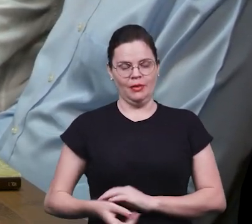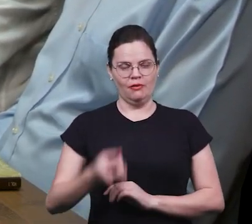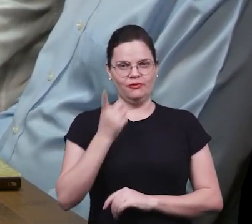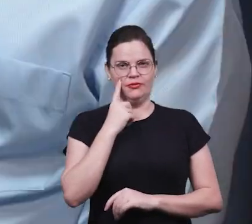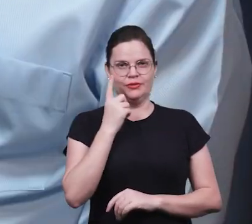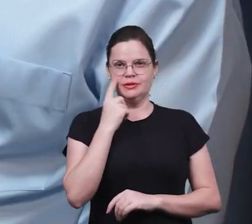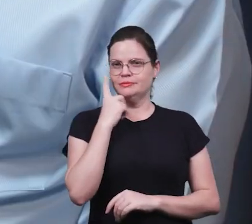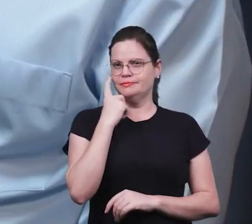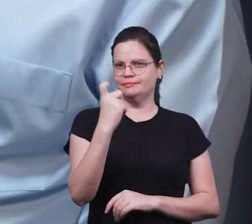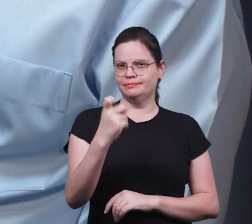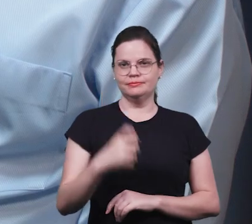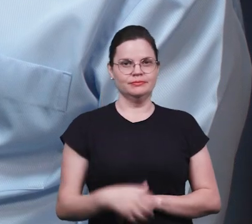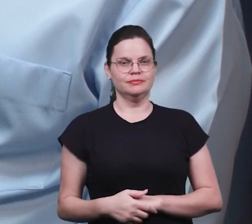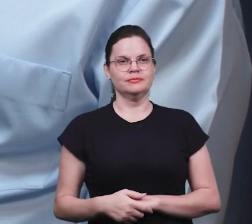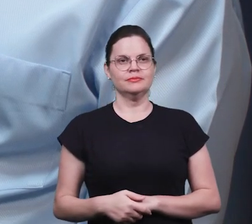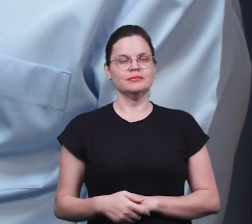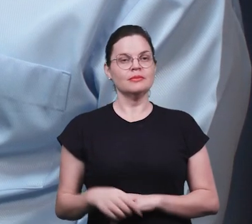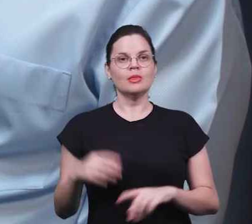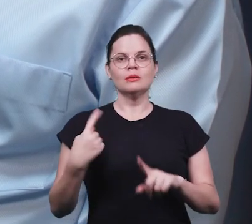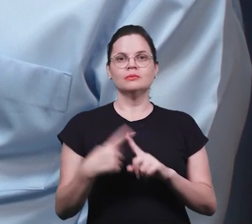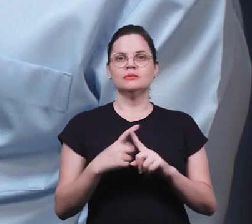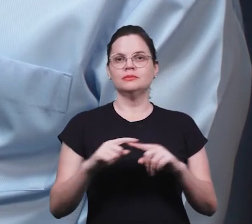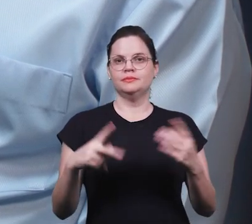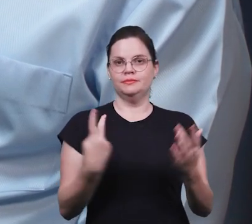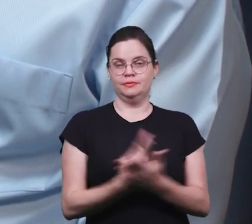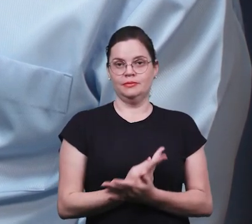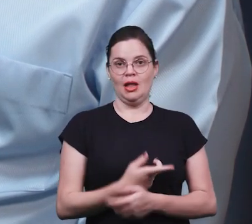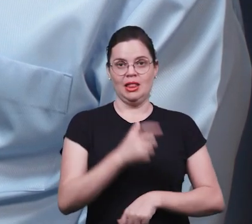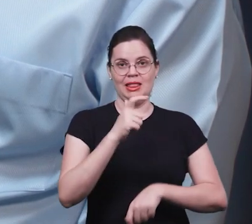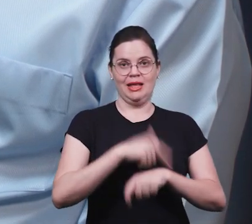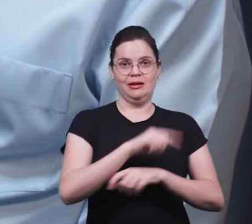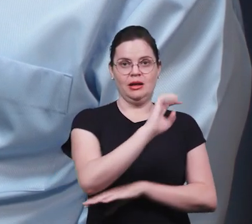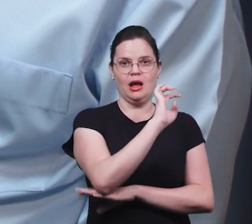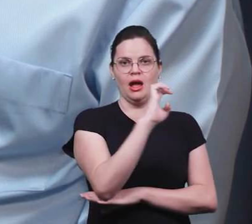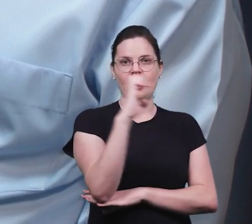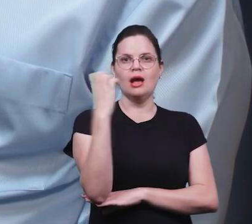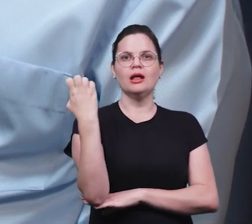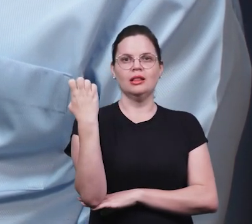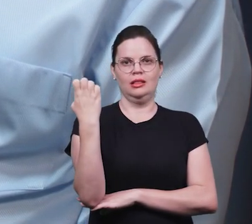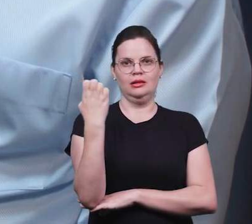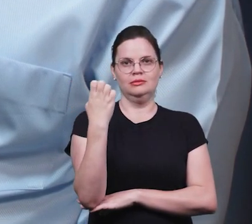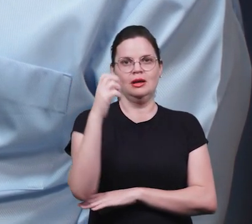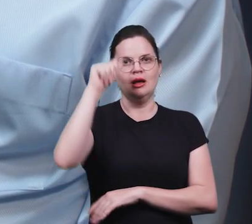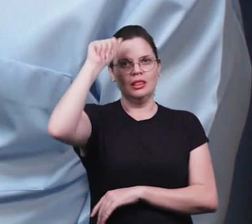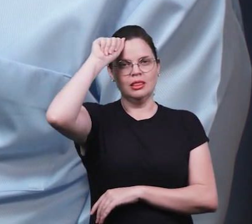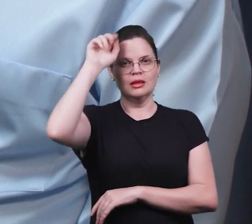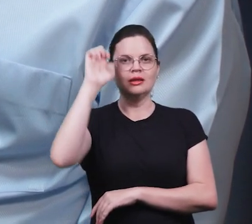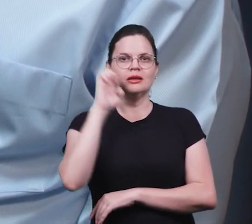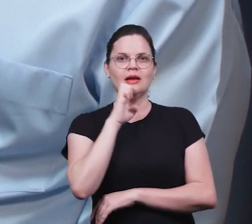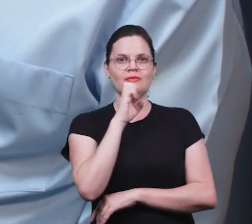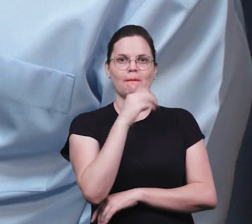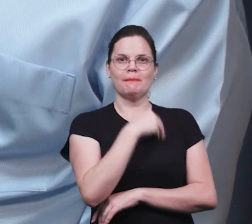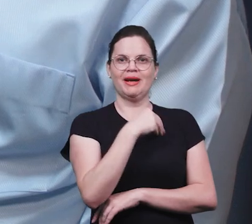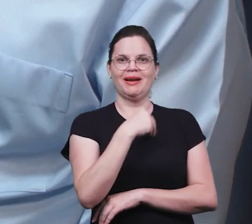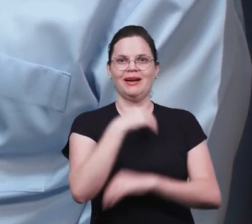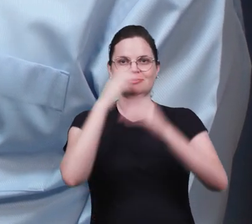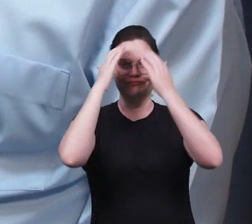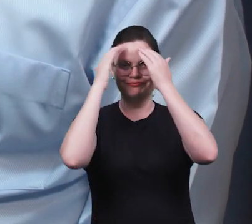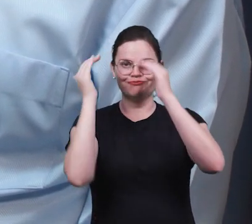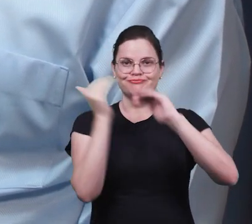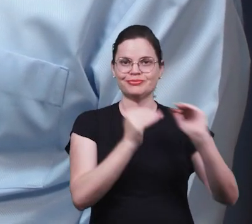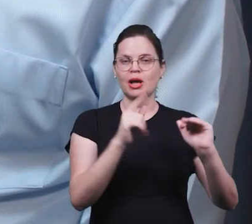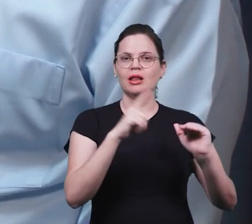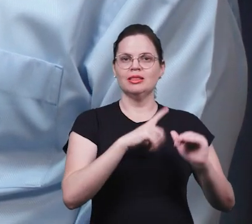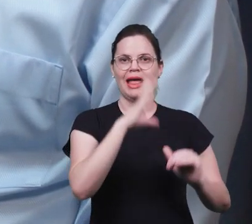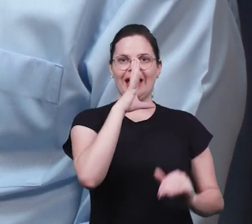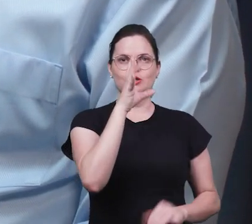no momento em que o homem pecou, vem um juízo sobre o homem e vem um